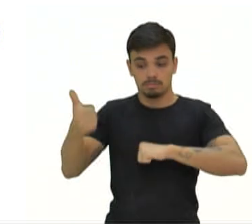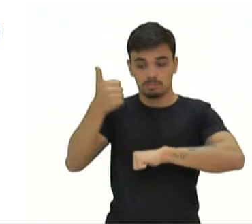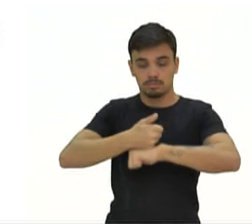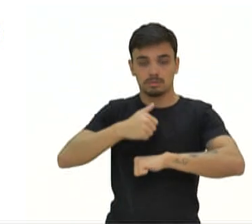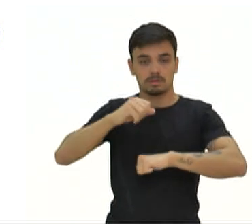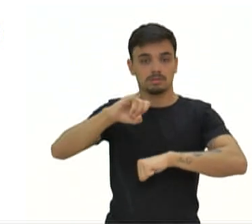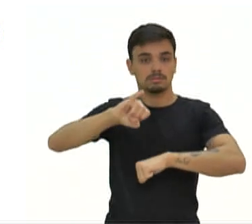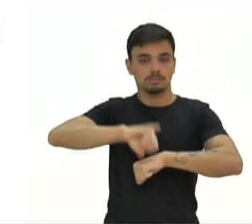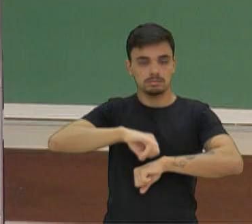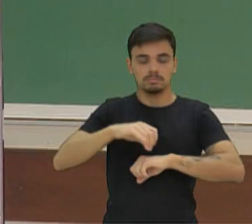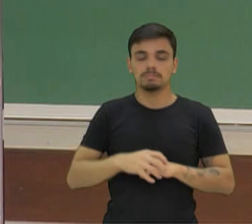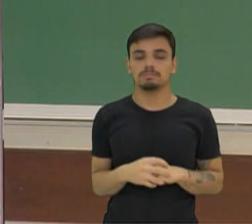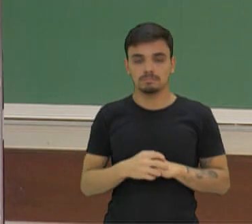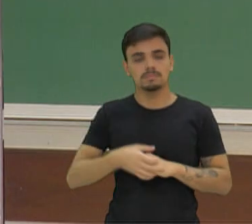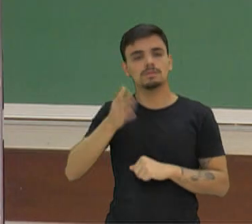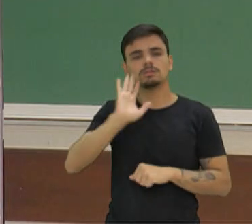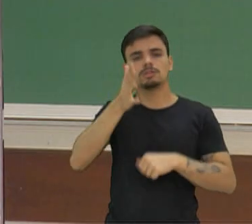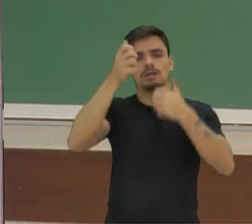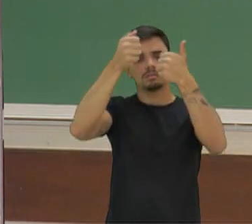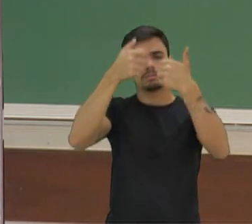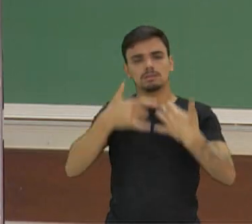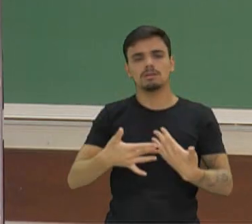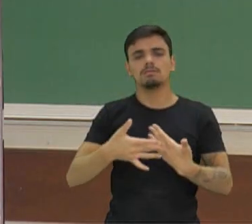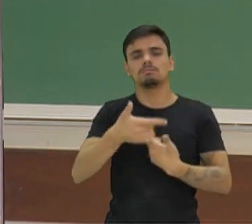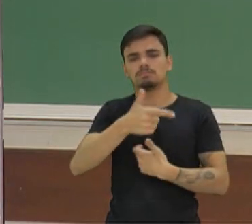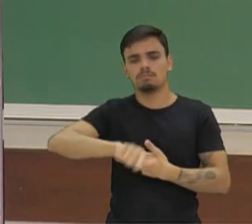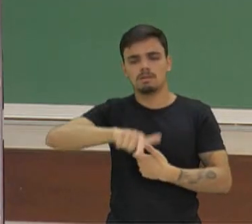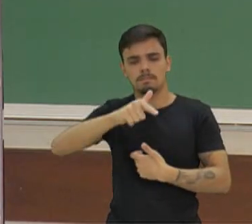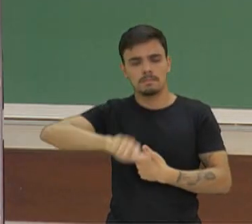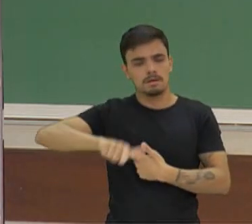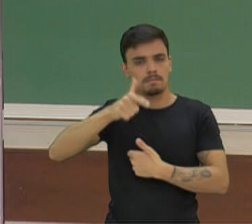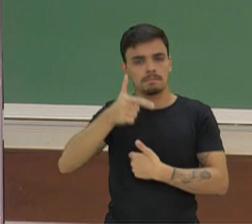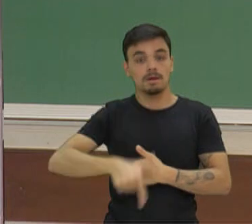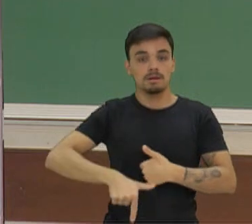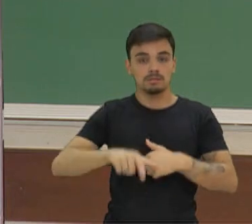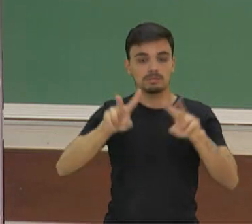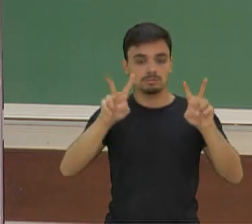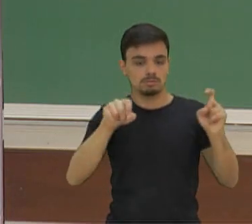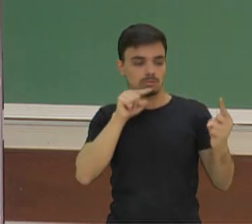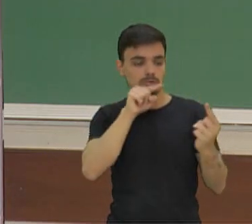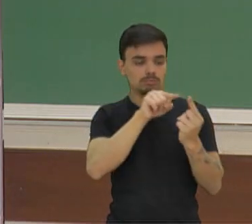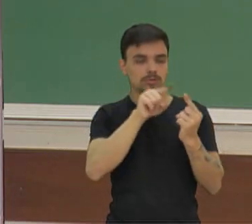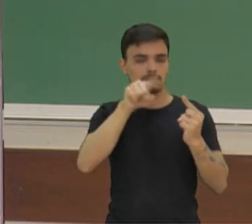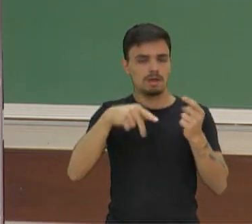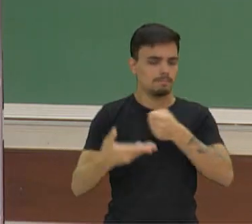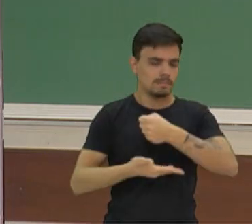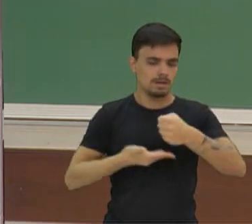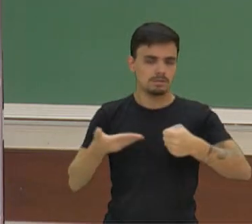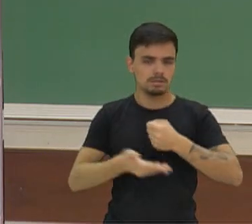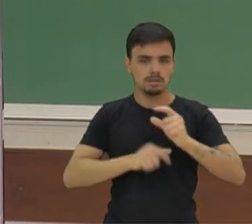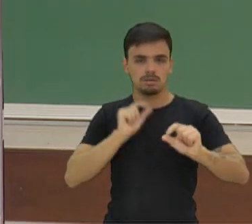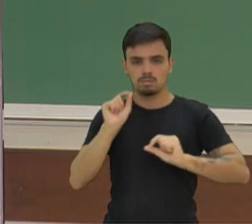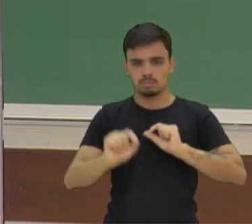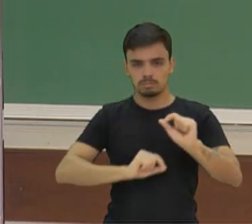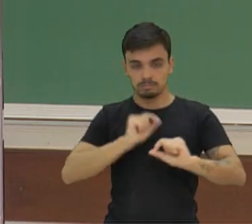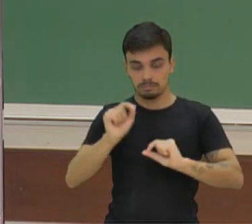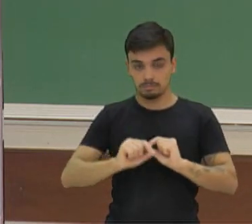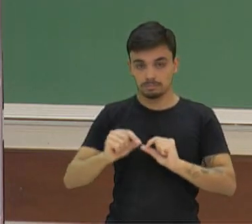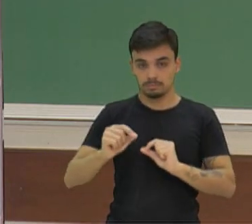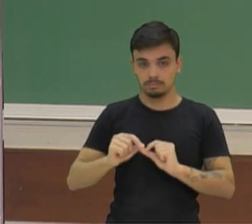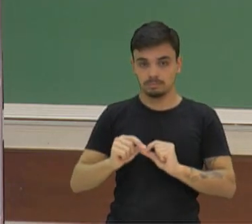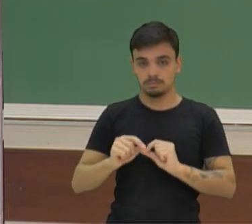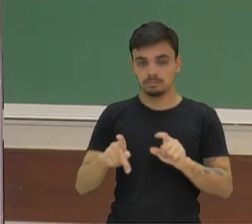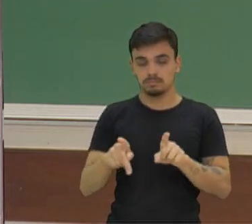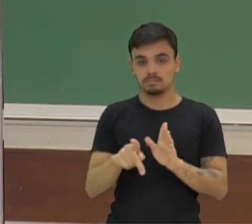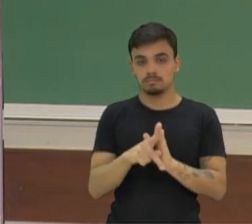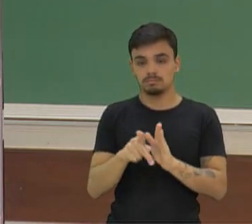centralizado. Nós já falamos várias vezes sobre esse objetivo, que basicamente é o quê? As províncias